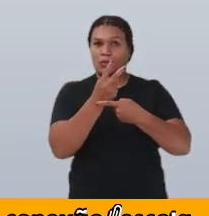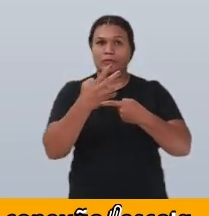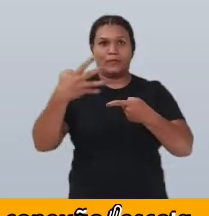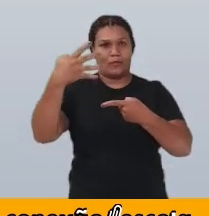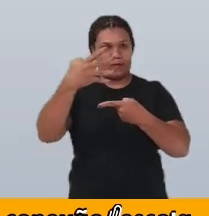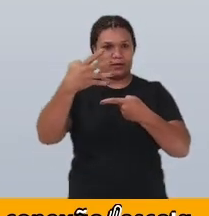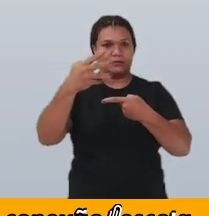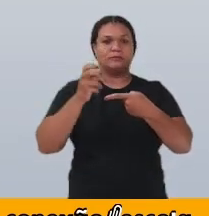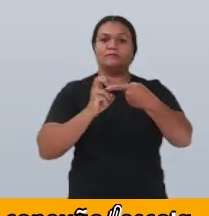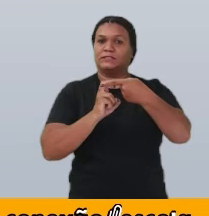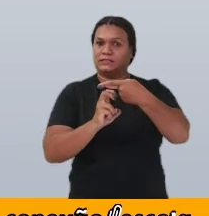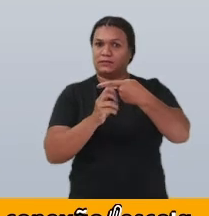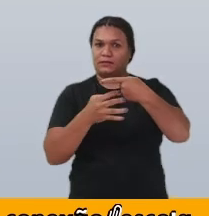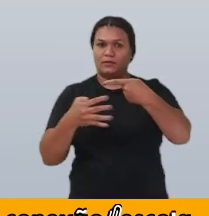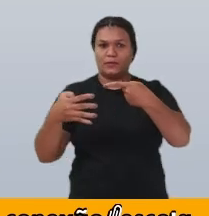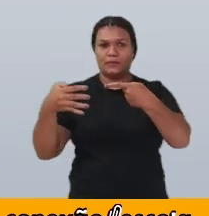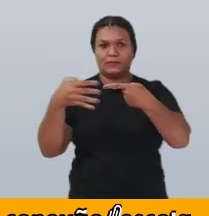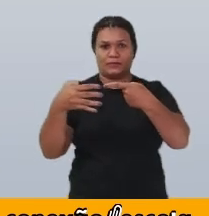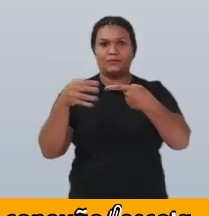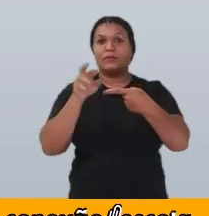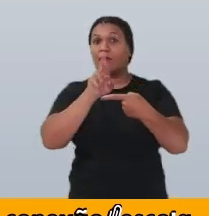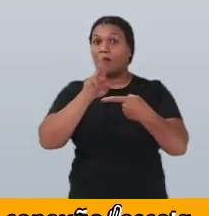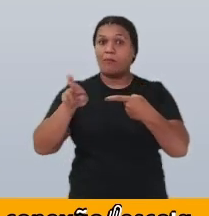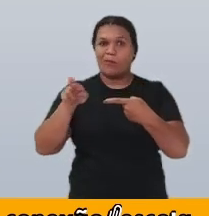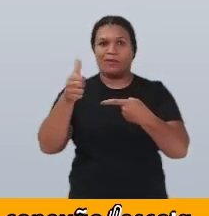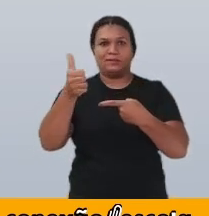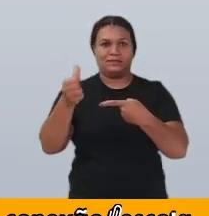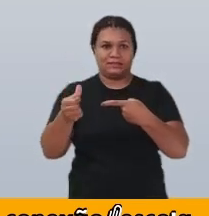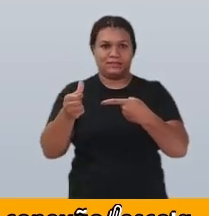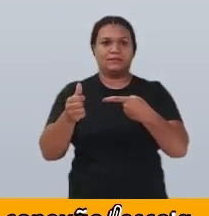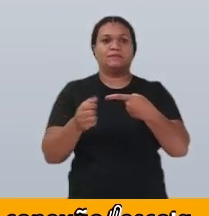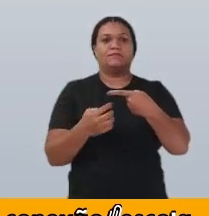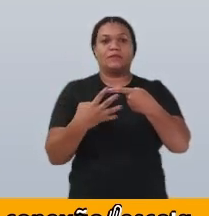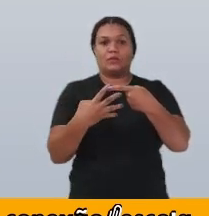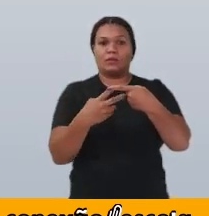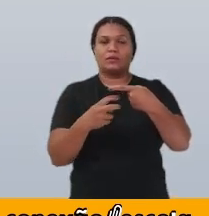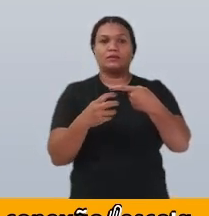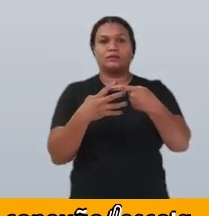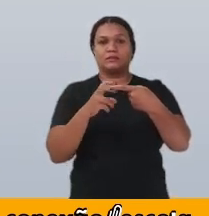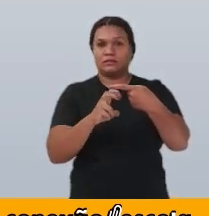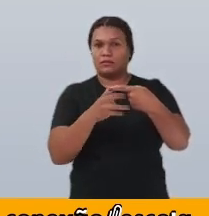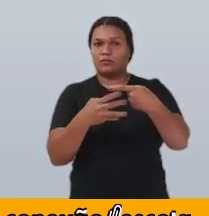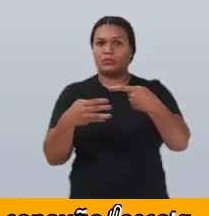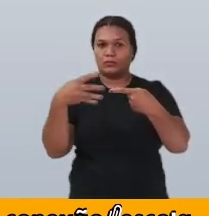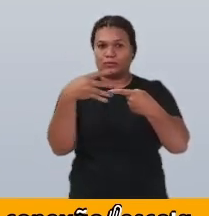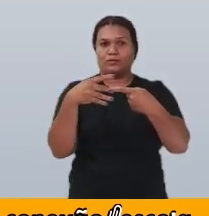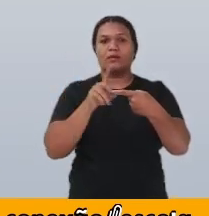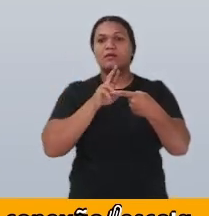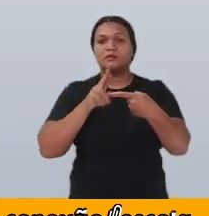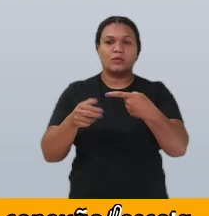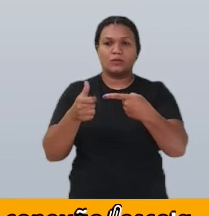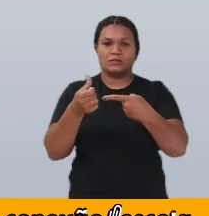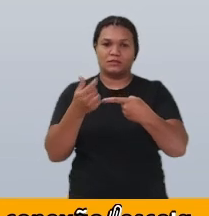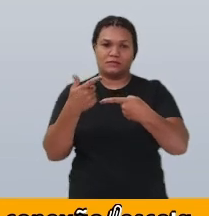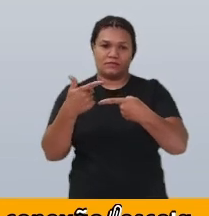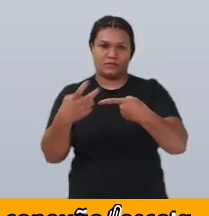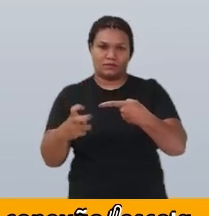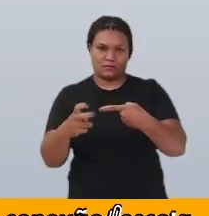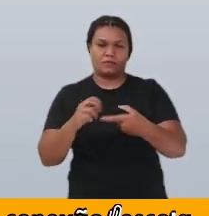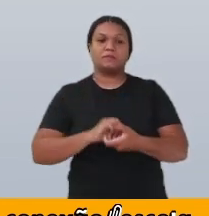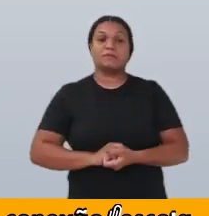elevado à quarta potência, 16, e 5 elevado à quarta potência, que é